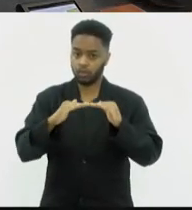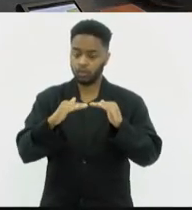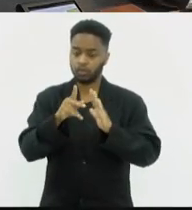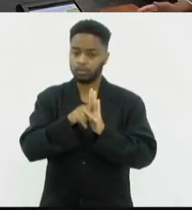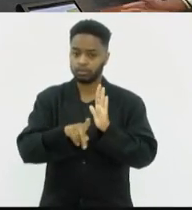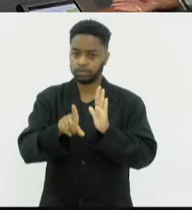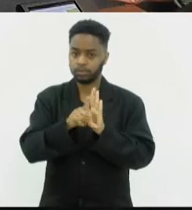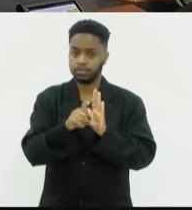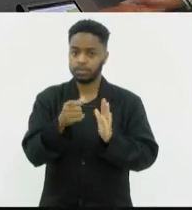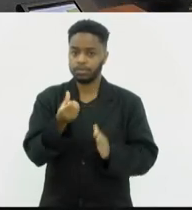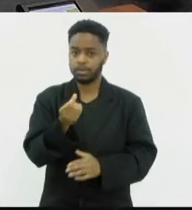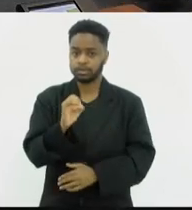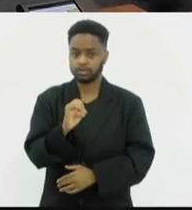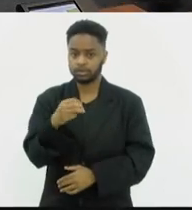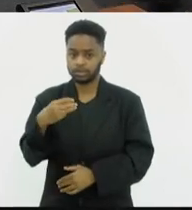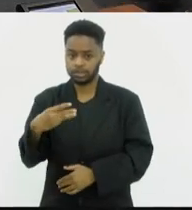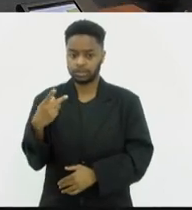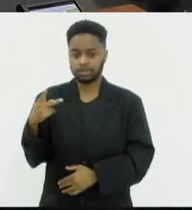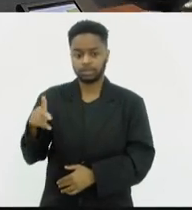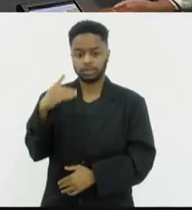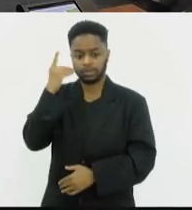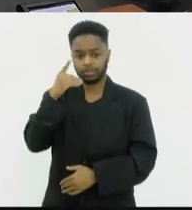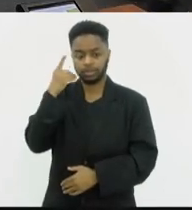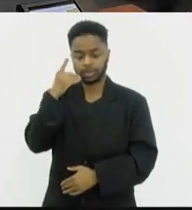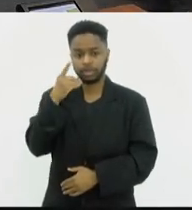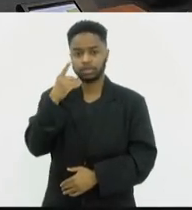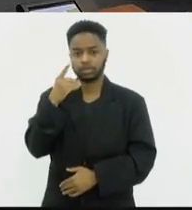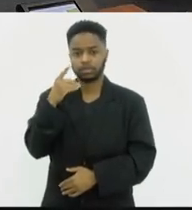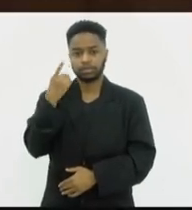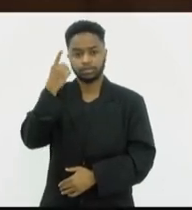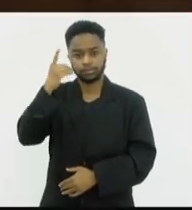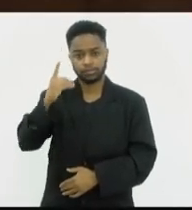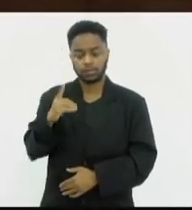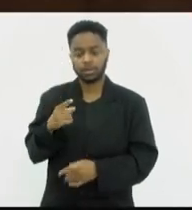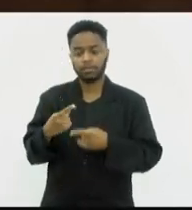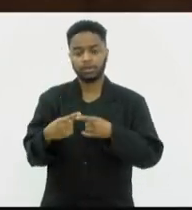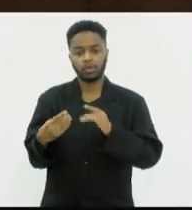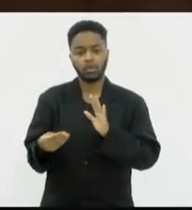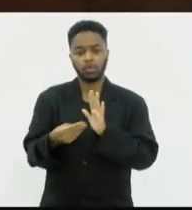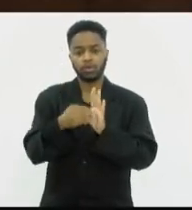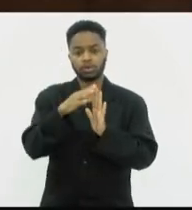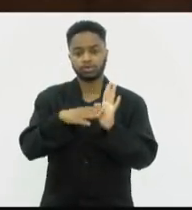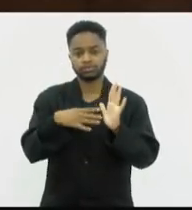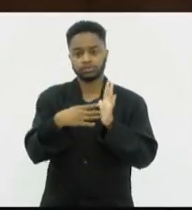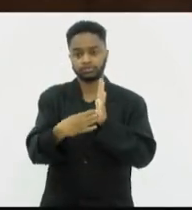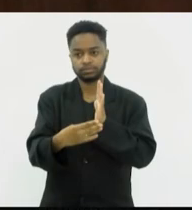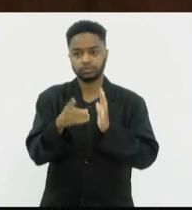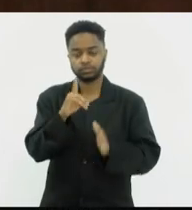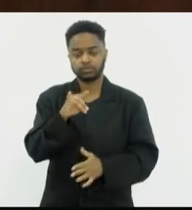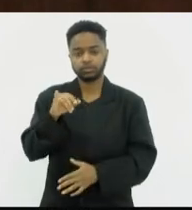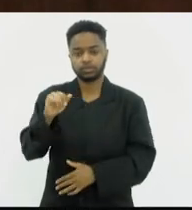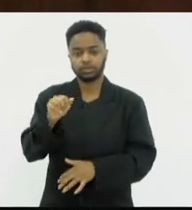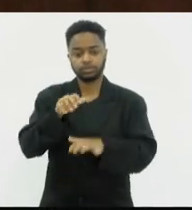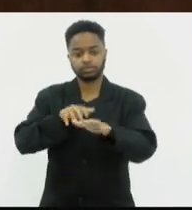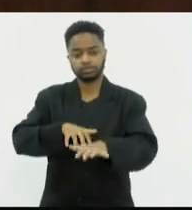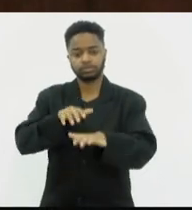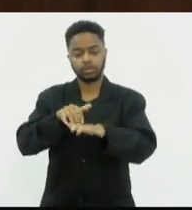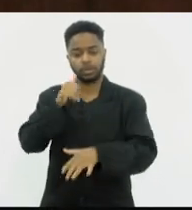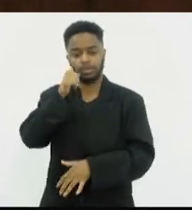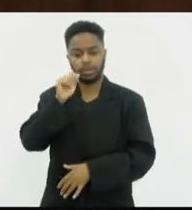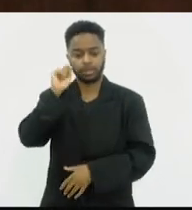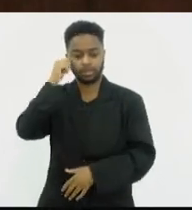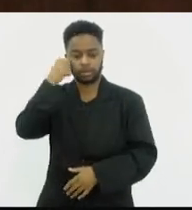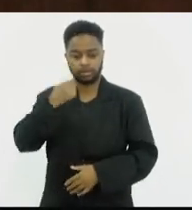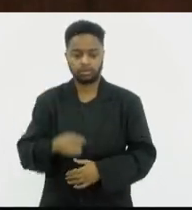projeto 1603 da deputada Dani Balbi, que inclui no calendário o dia da Marcha das Mulheres